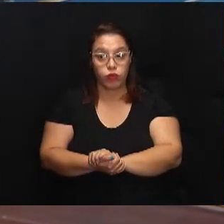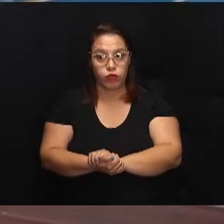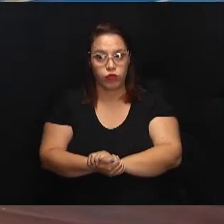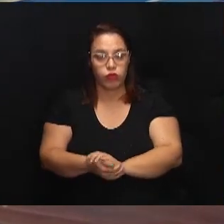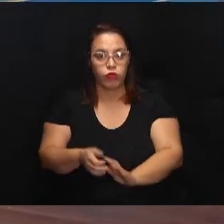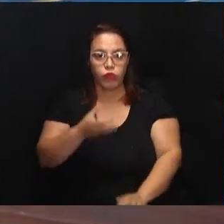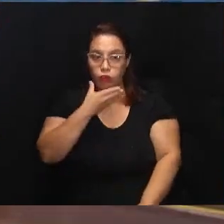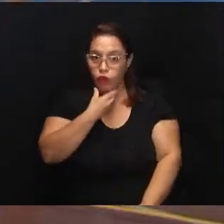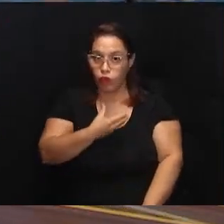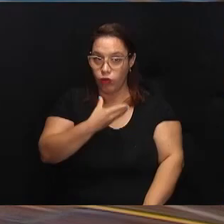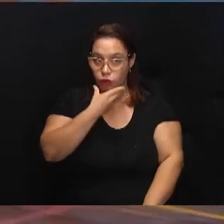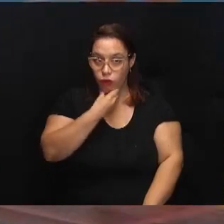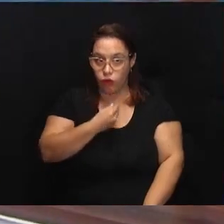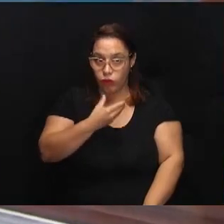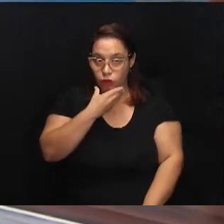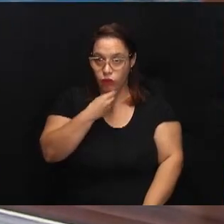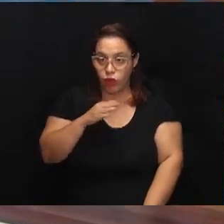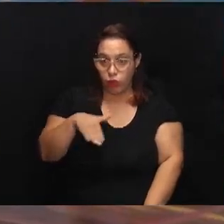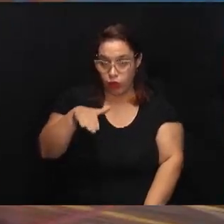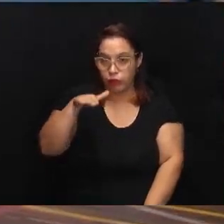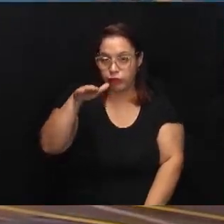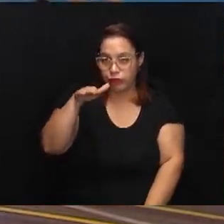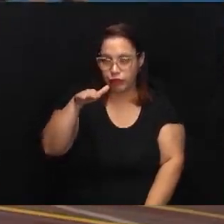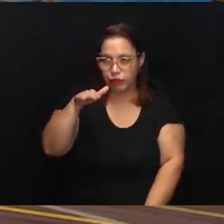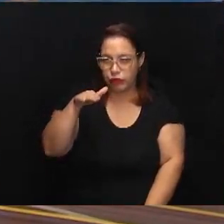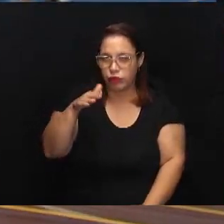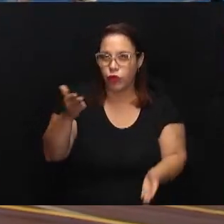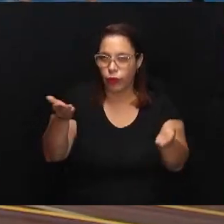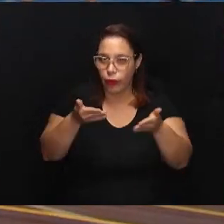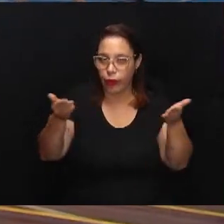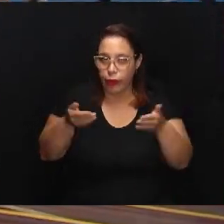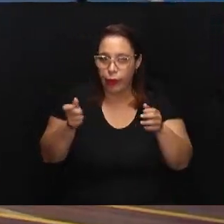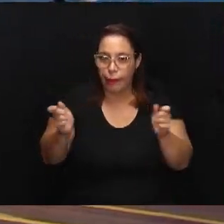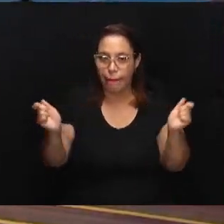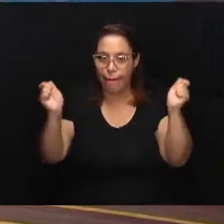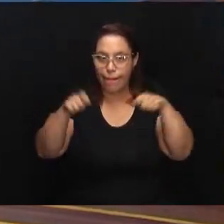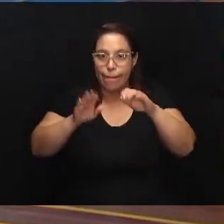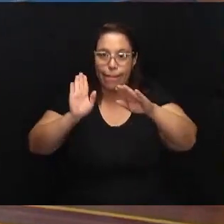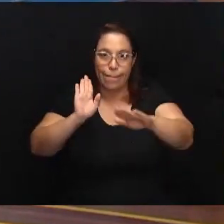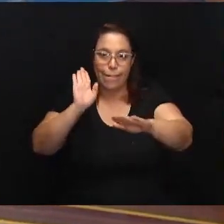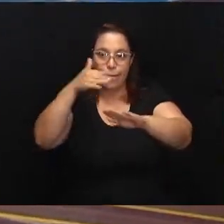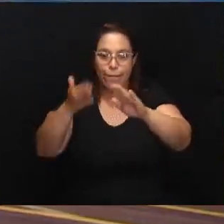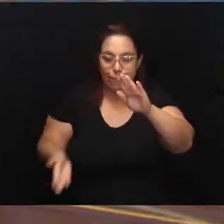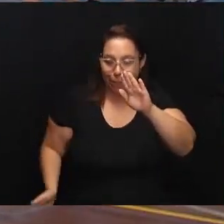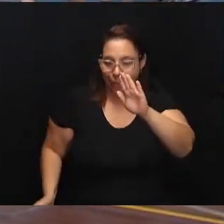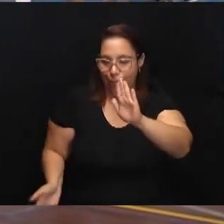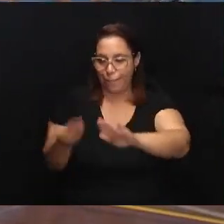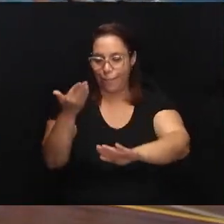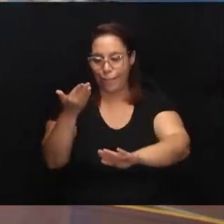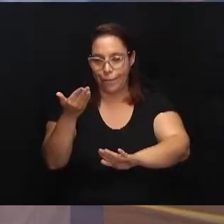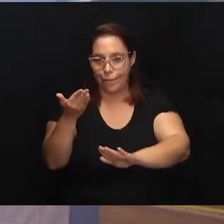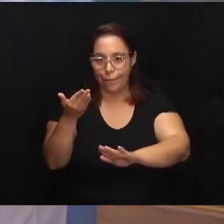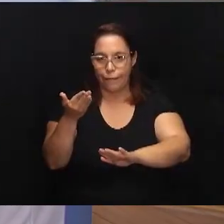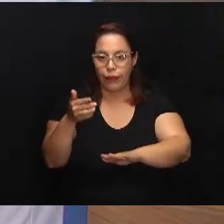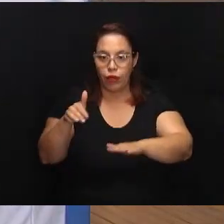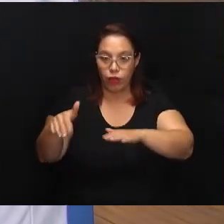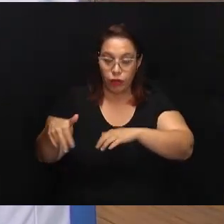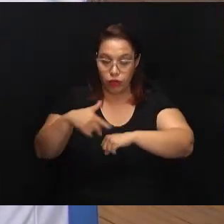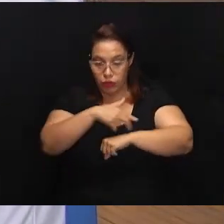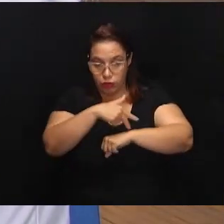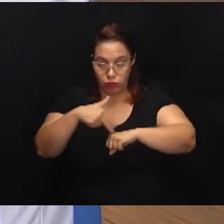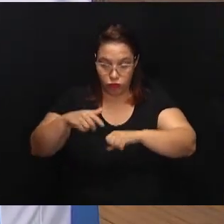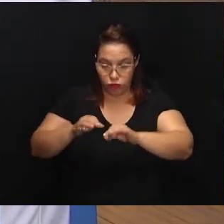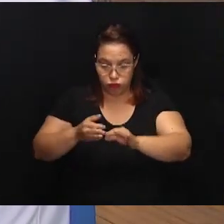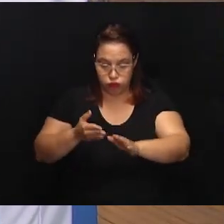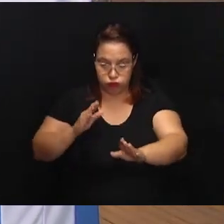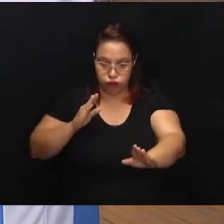masculino por ser um potencial físico um pouco maior, só que hoje, com o potencial do saque, gerando muitos passes afastados